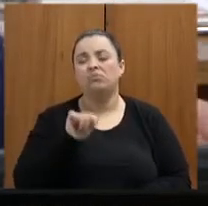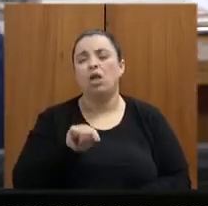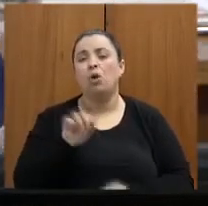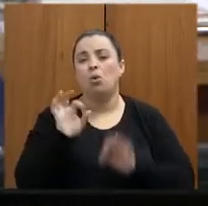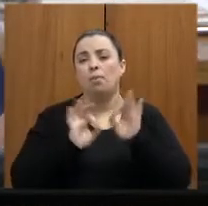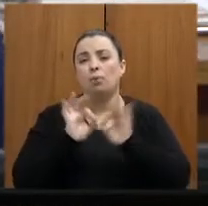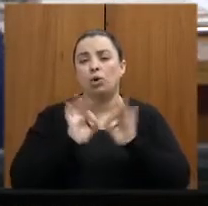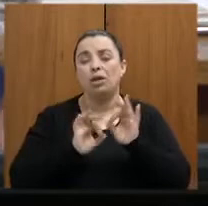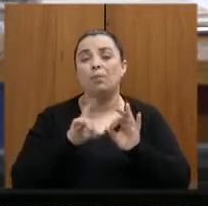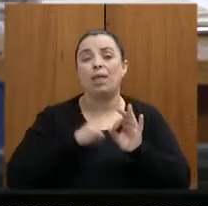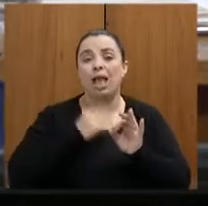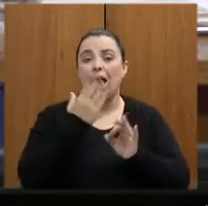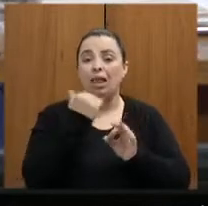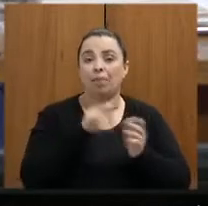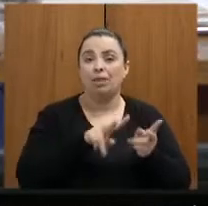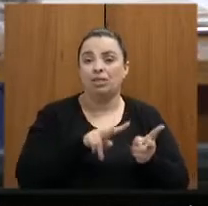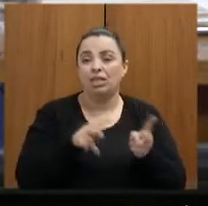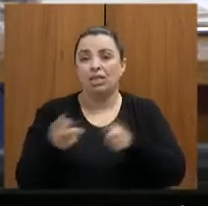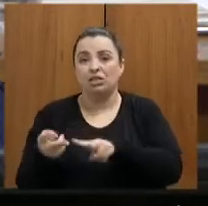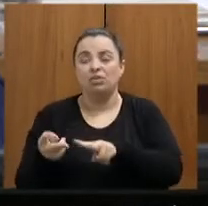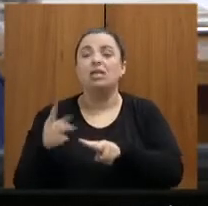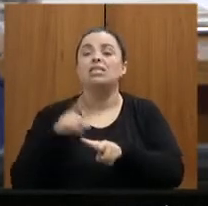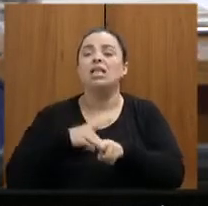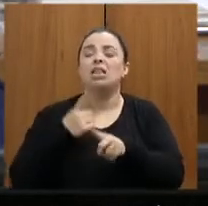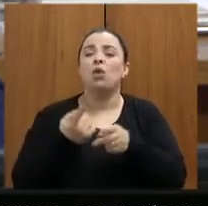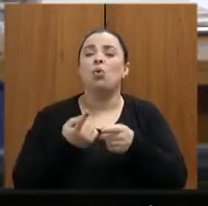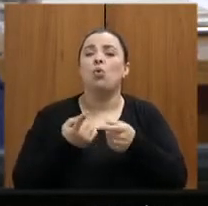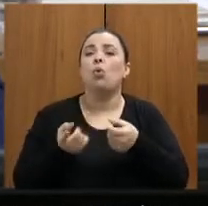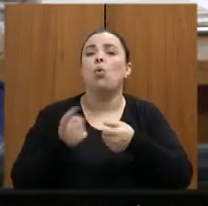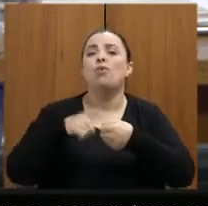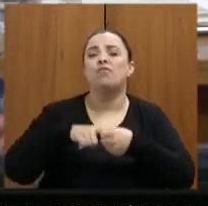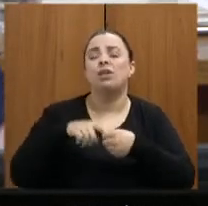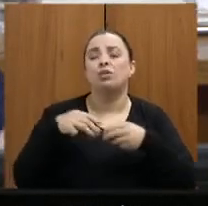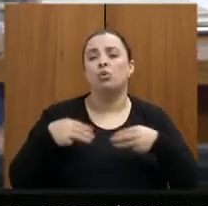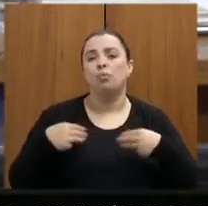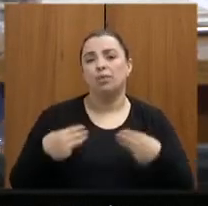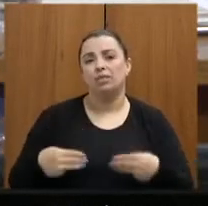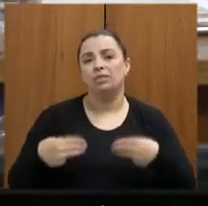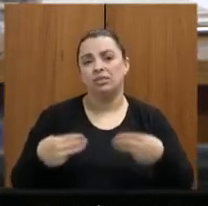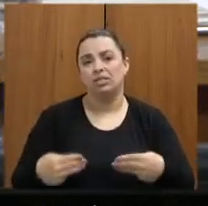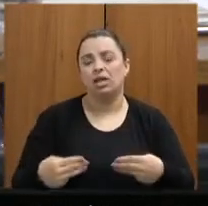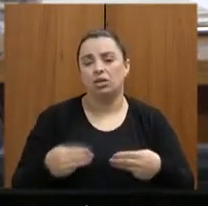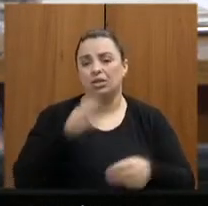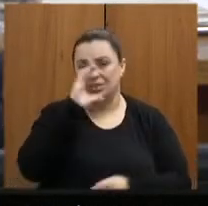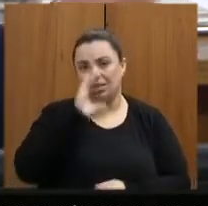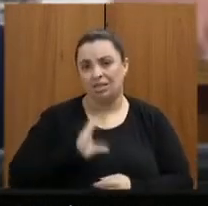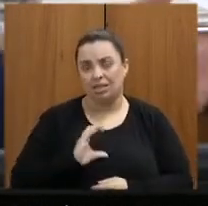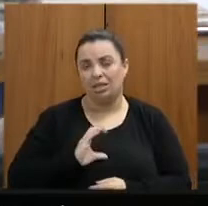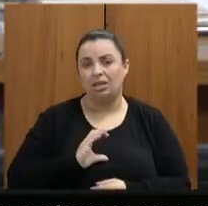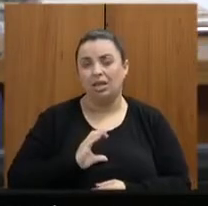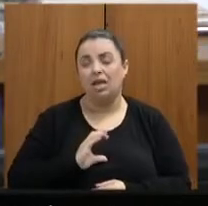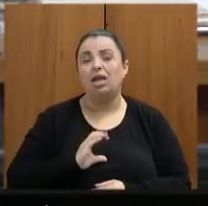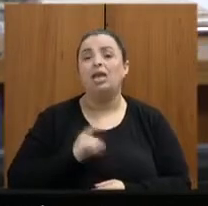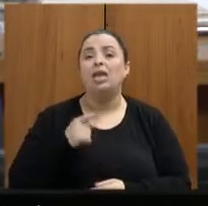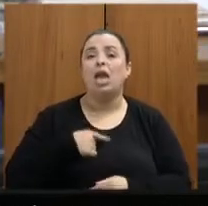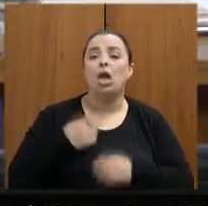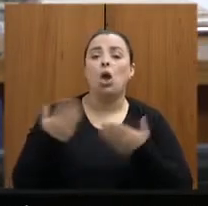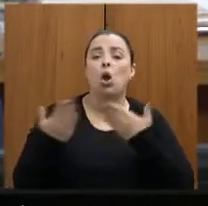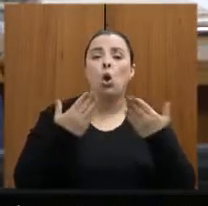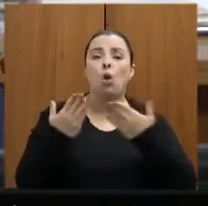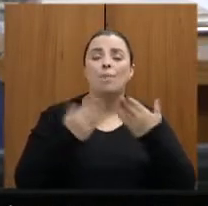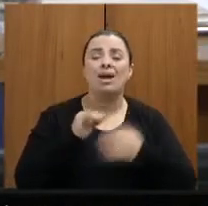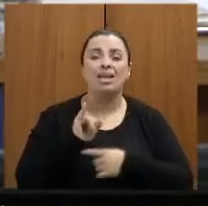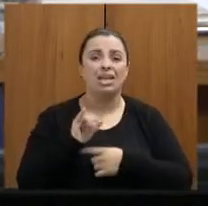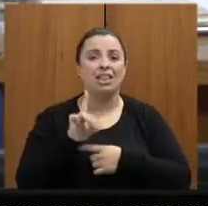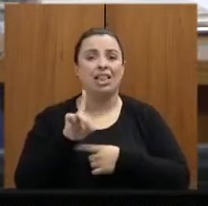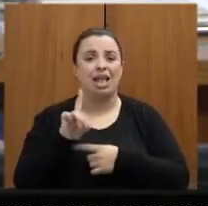alimentos nós temos convênio com o ministério da Cidadania onde a gente também através do IDH dos Municípios e pela vulnerabilidade desses municípios